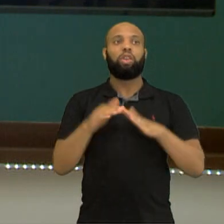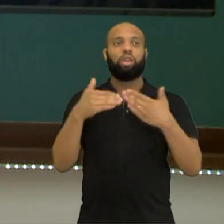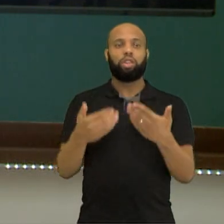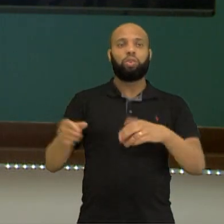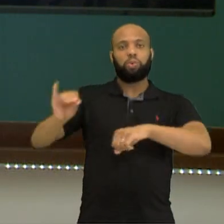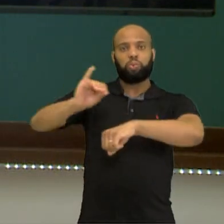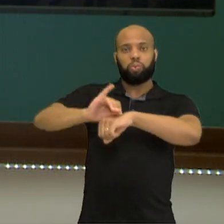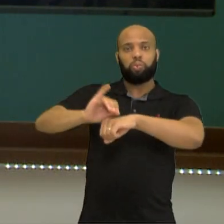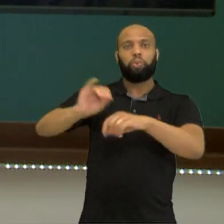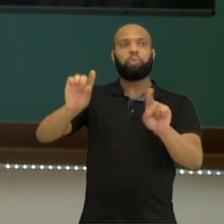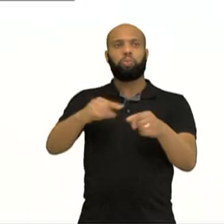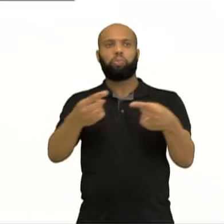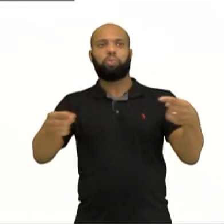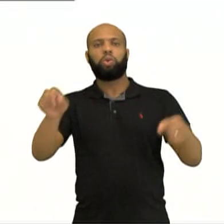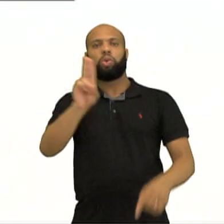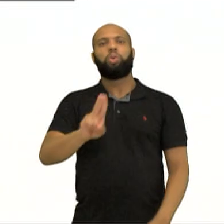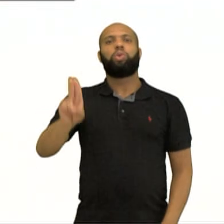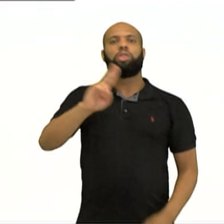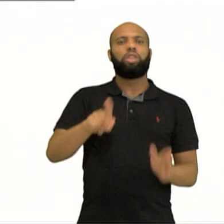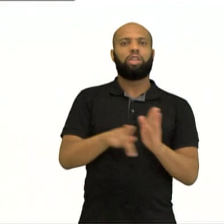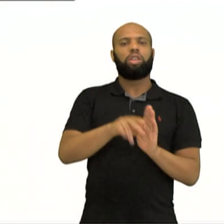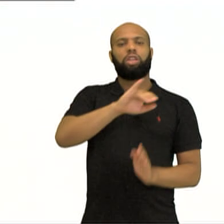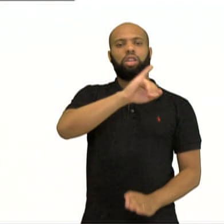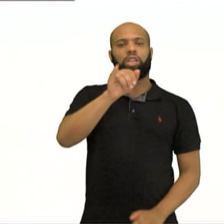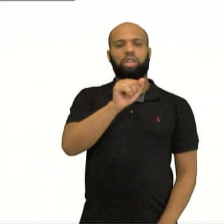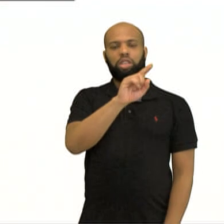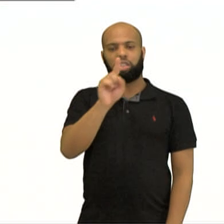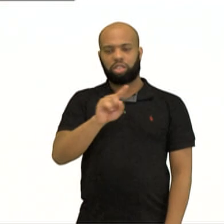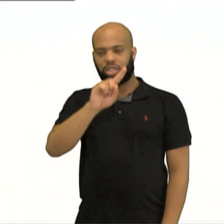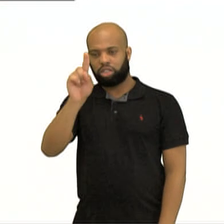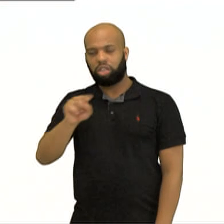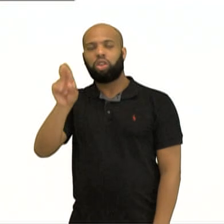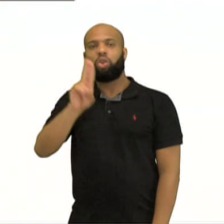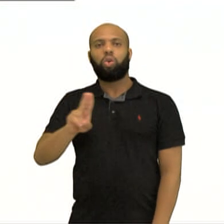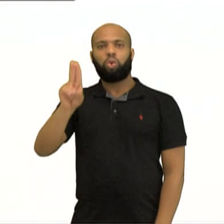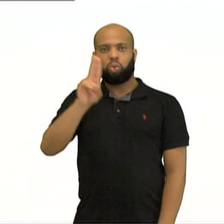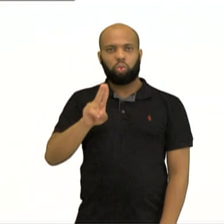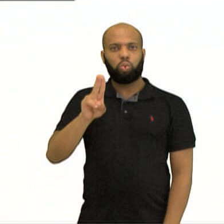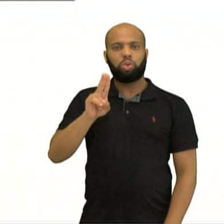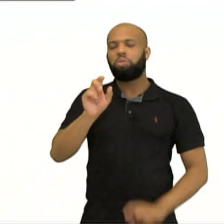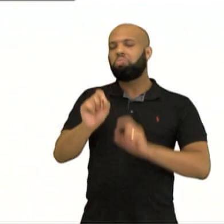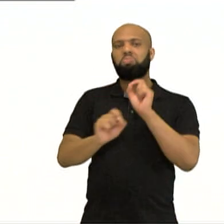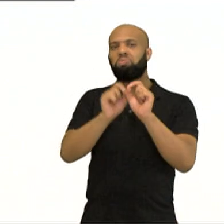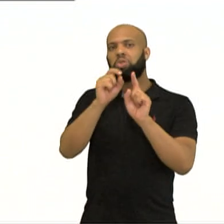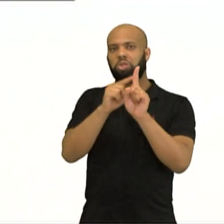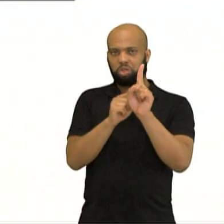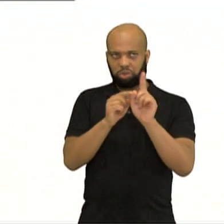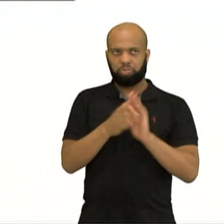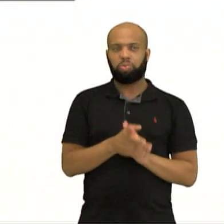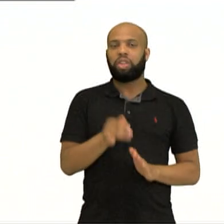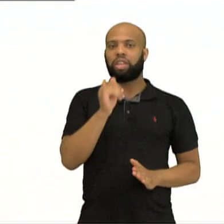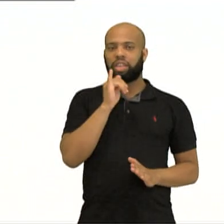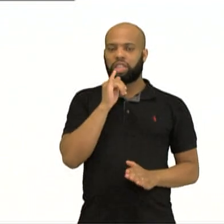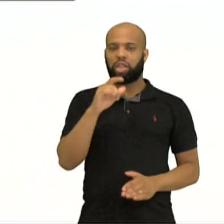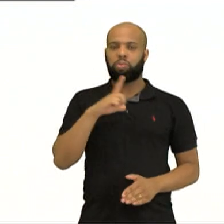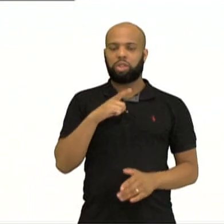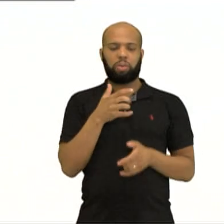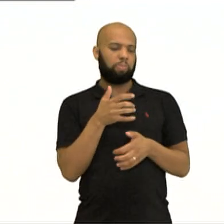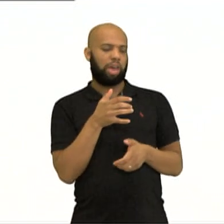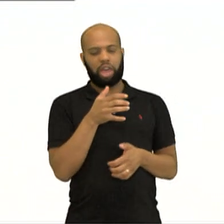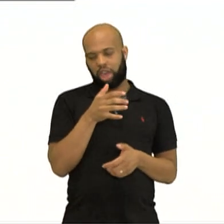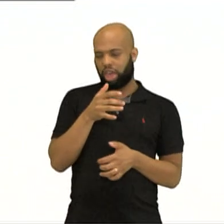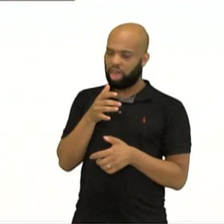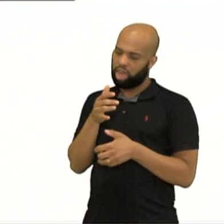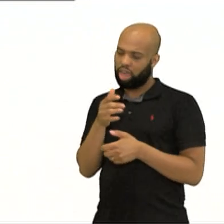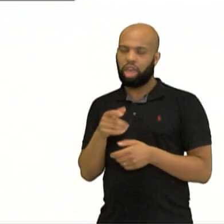Os instrumentos musicais básicos para o jazz são aqueles usados em bandas marciais e bandas de dança, metais, palhetas e